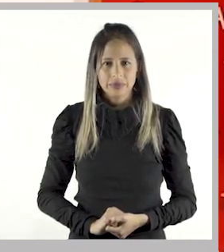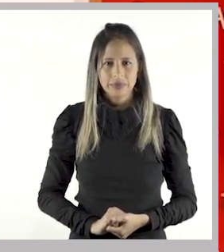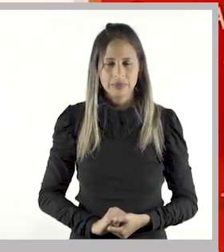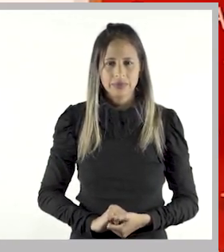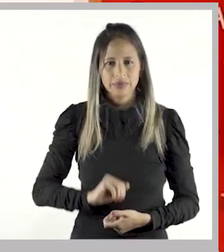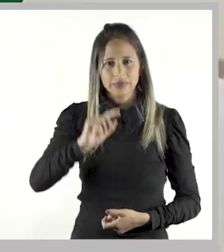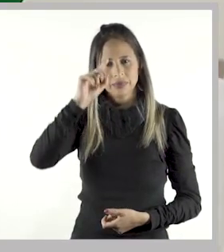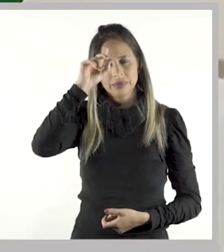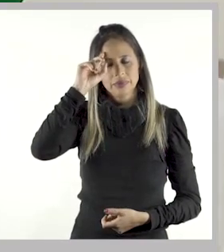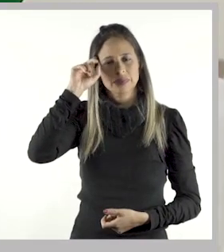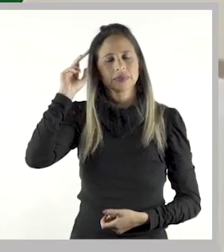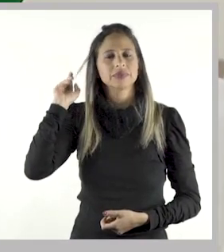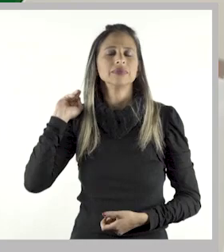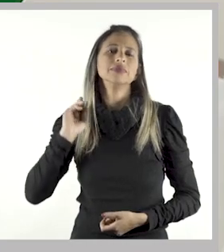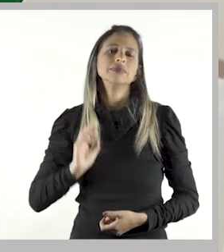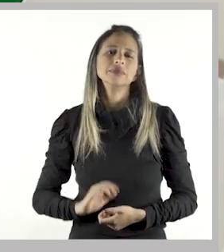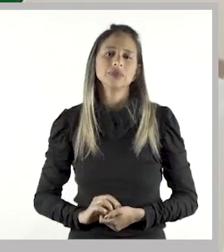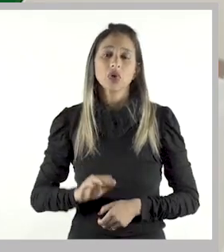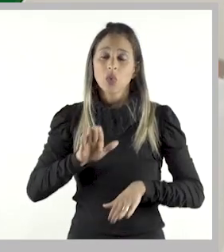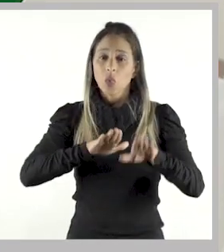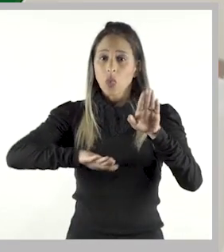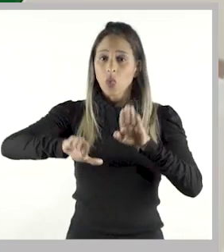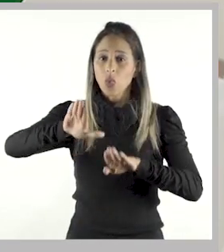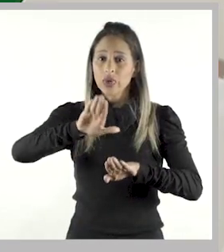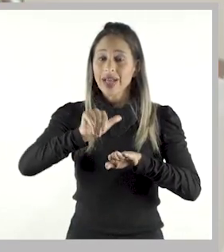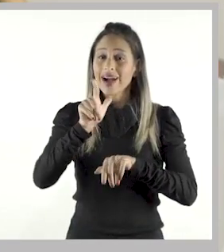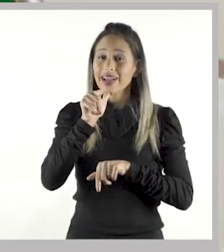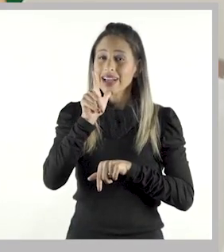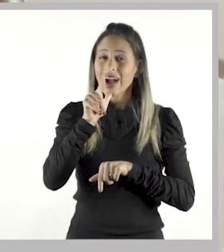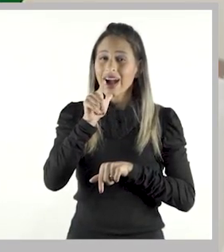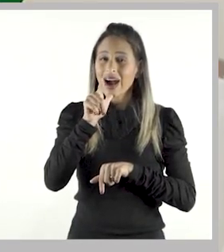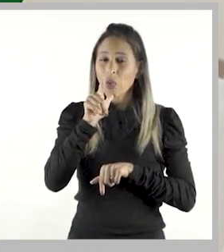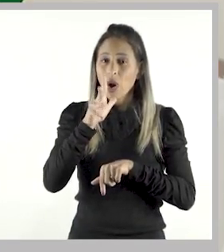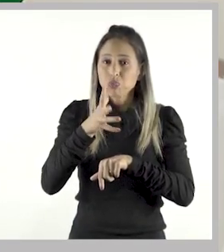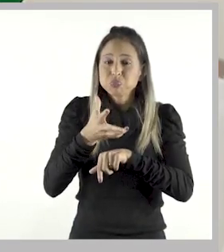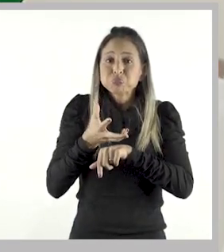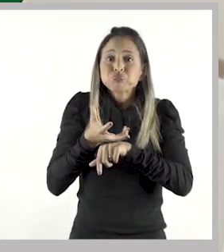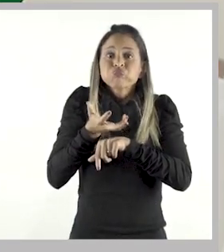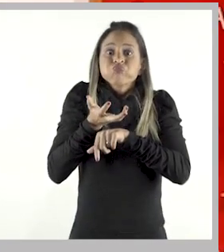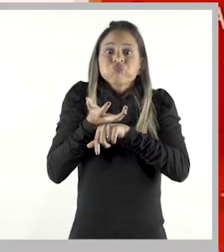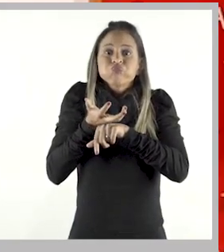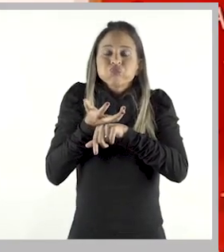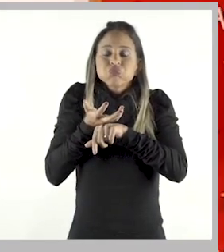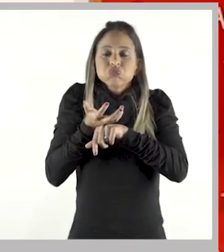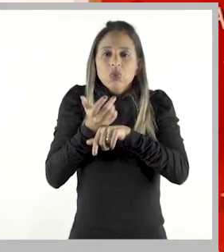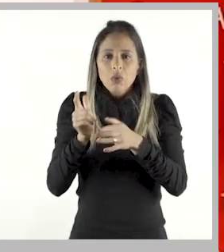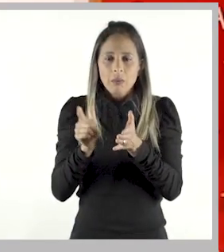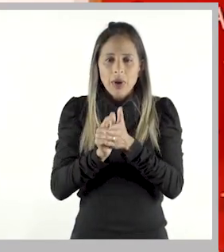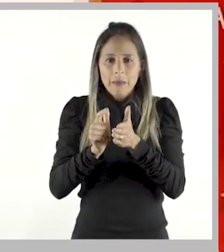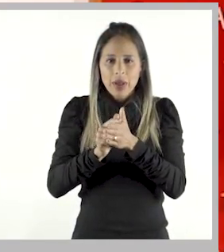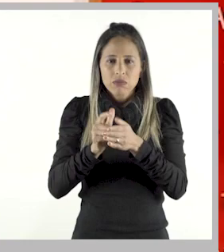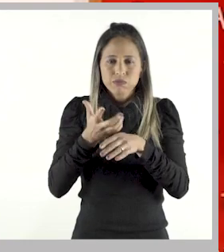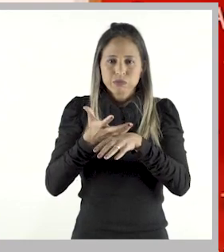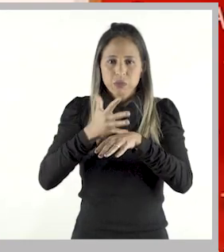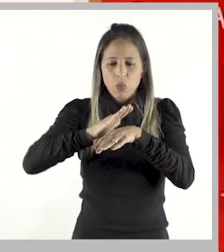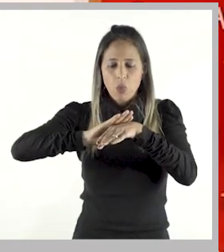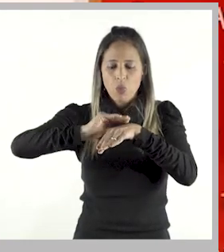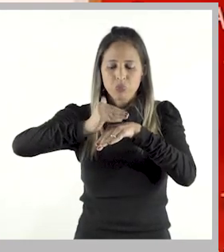Tem que tomar cuidado para não botar muita água e esse papel subir. Ou criar onda.